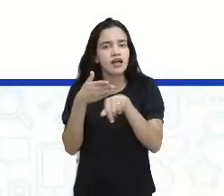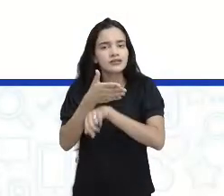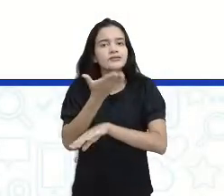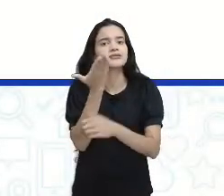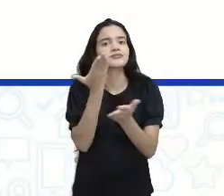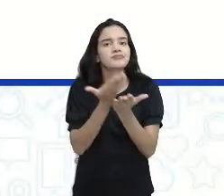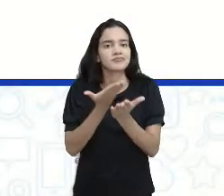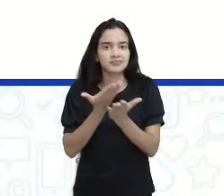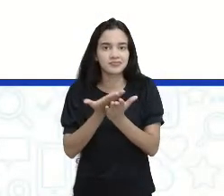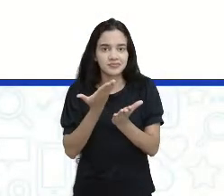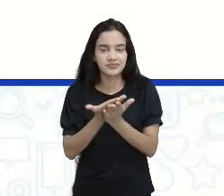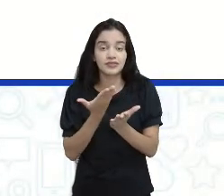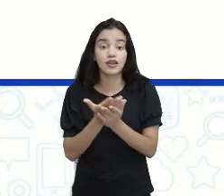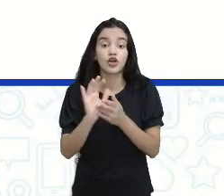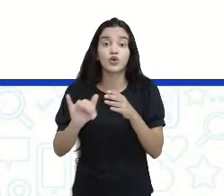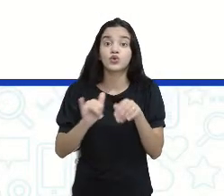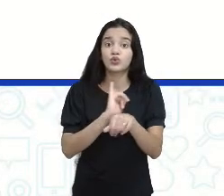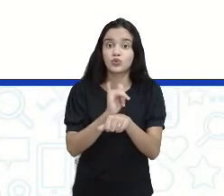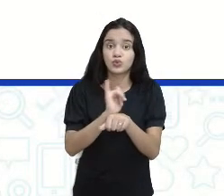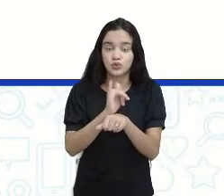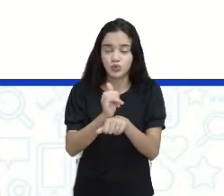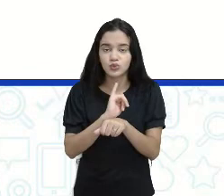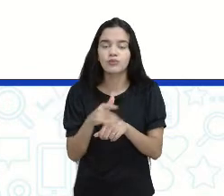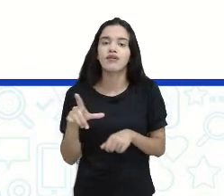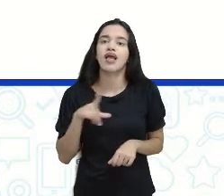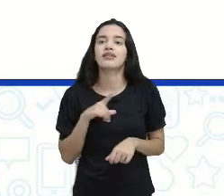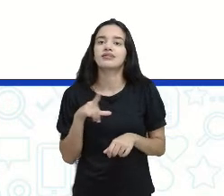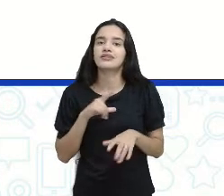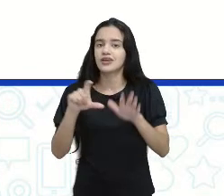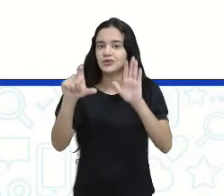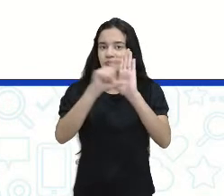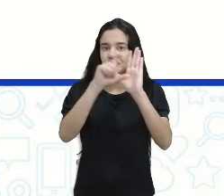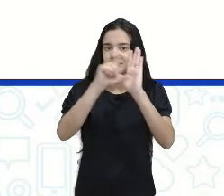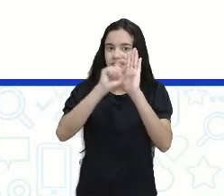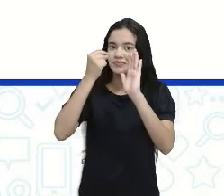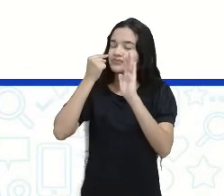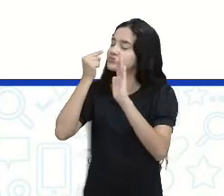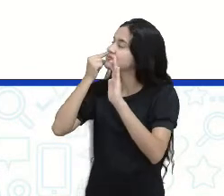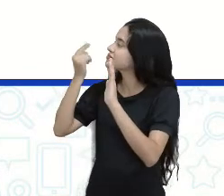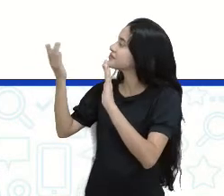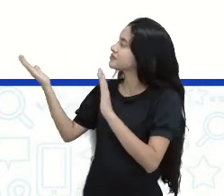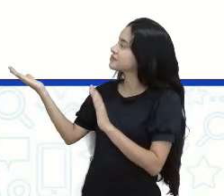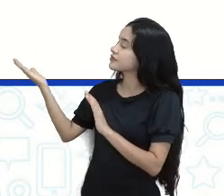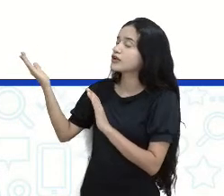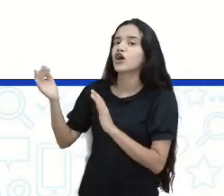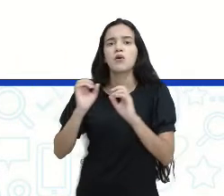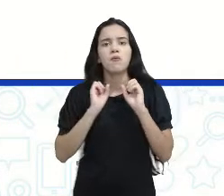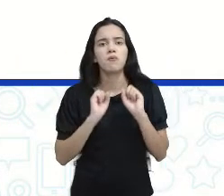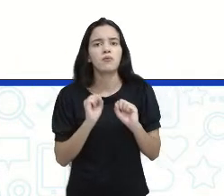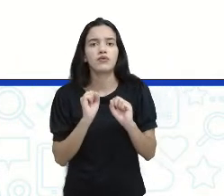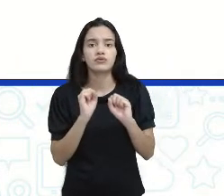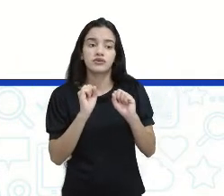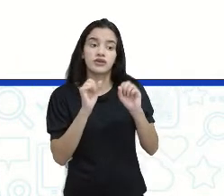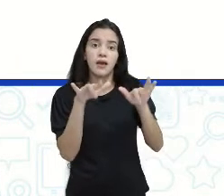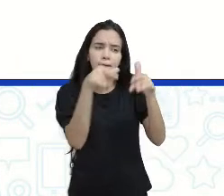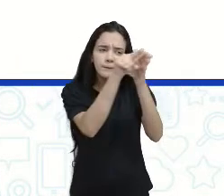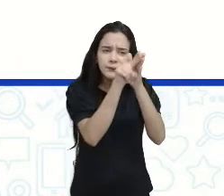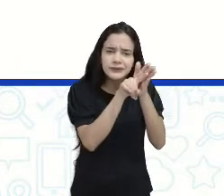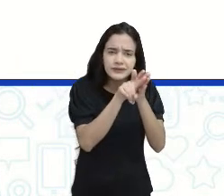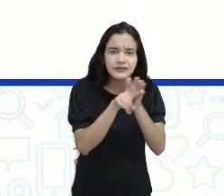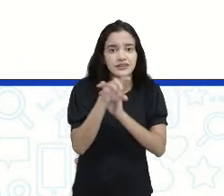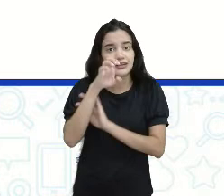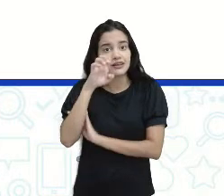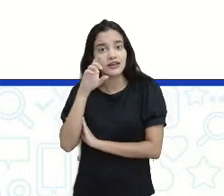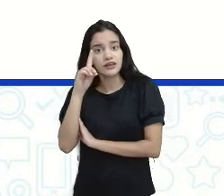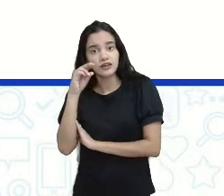aulas lá pelo YouTube. Então tem um QR Code na tela, né? E vocês podem colocar lá na barra de pesquisa,